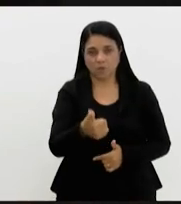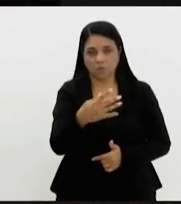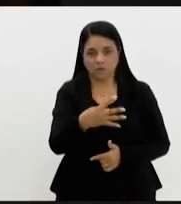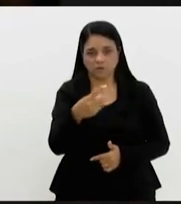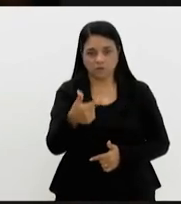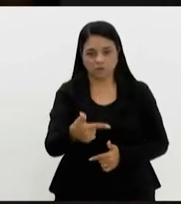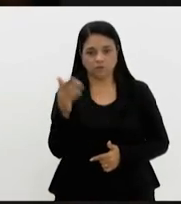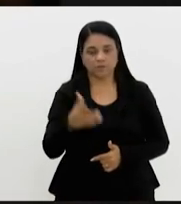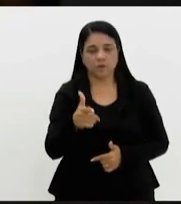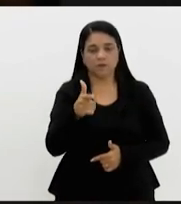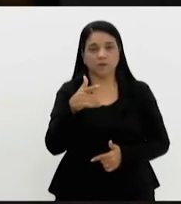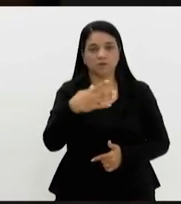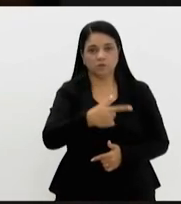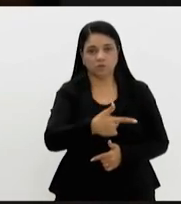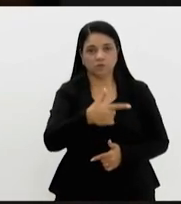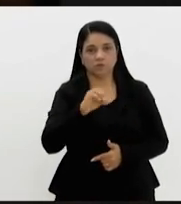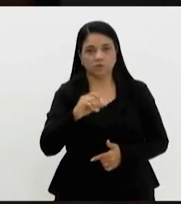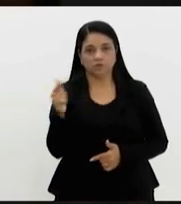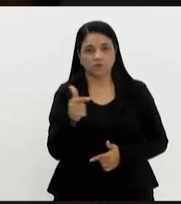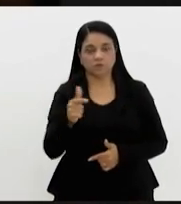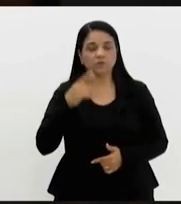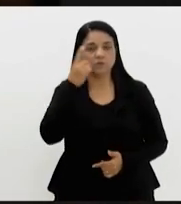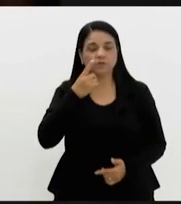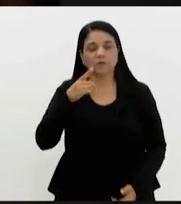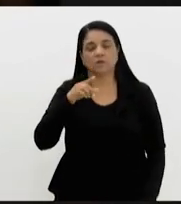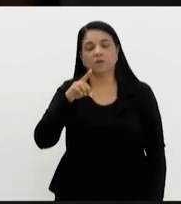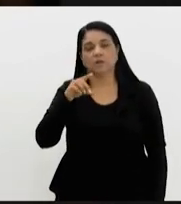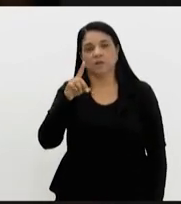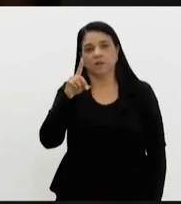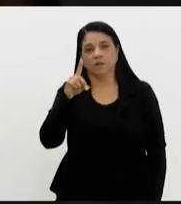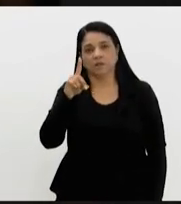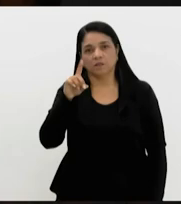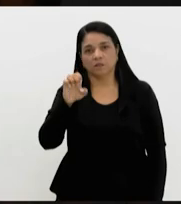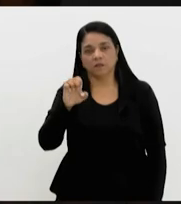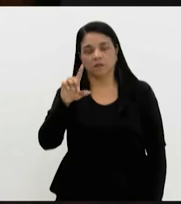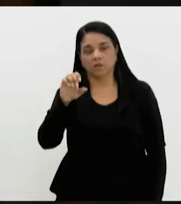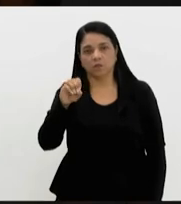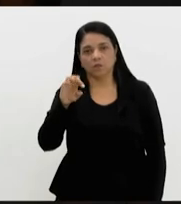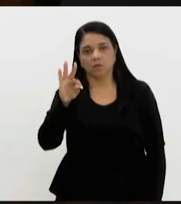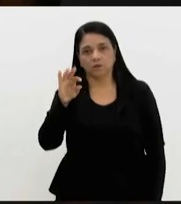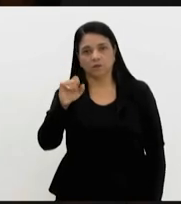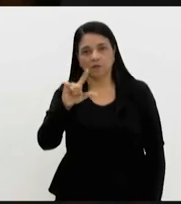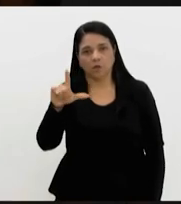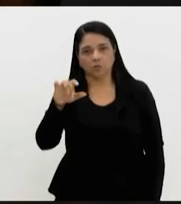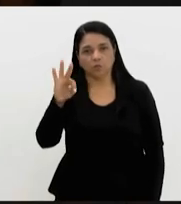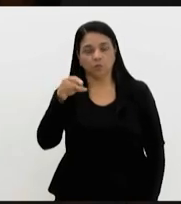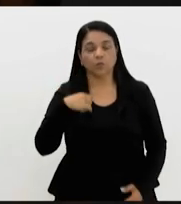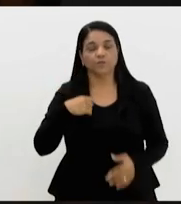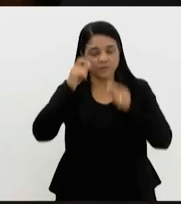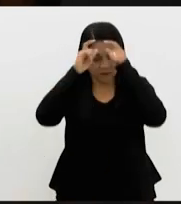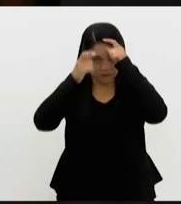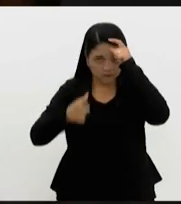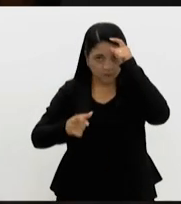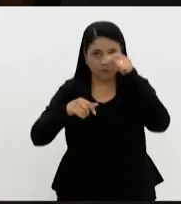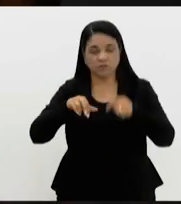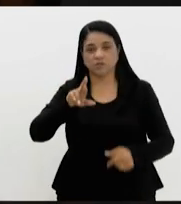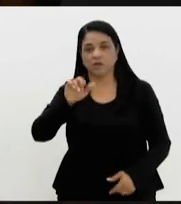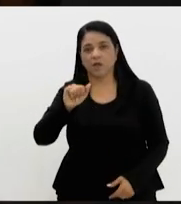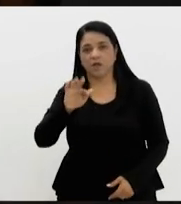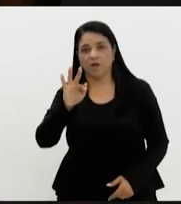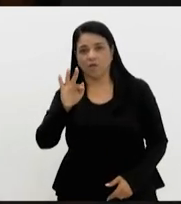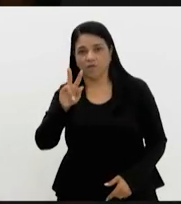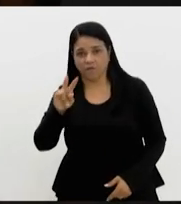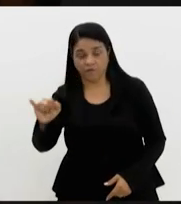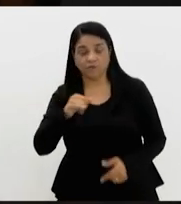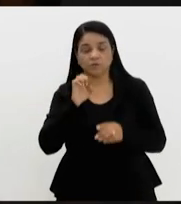6142-A de 22, de autoria do deputado doutor Deodalto, que cria o programa de prevenção a doenças síndrome de Ralph, no âmbito do Estado do